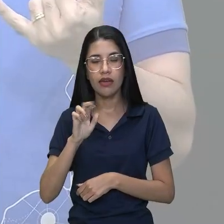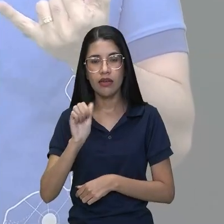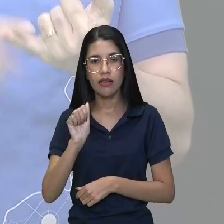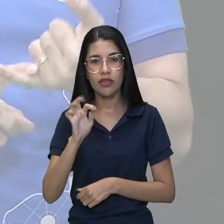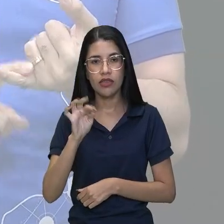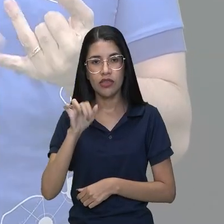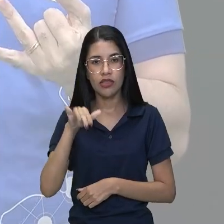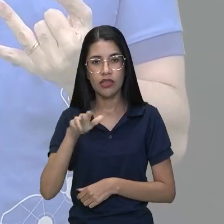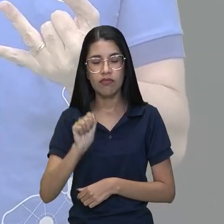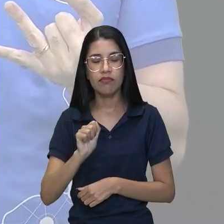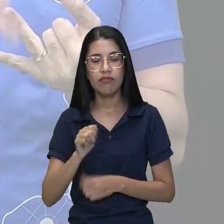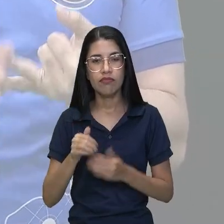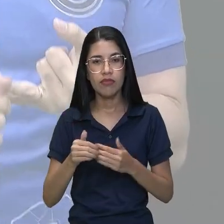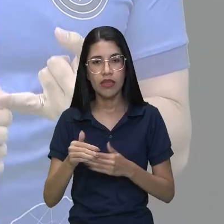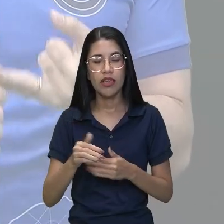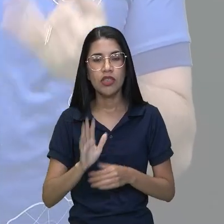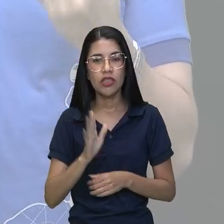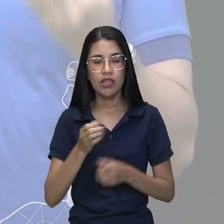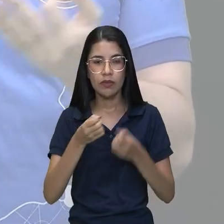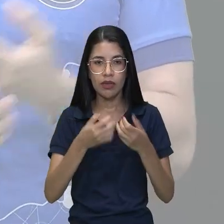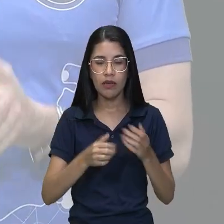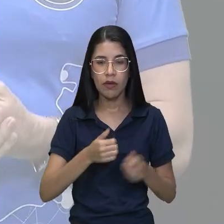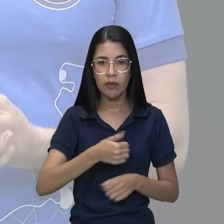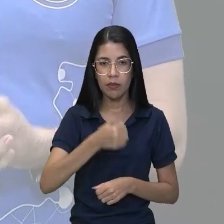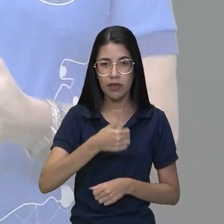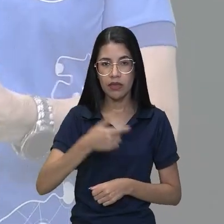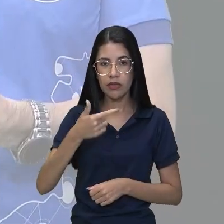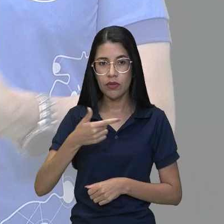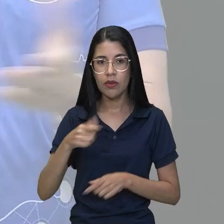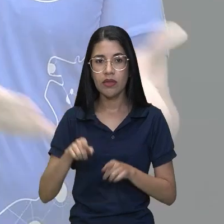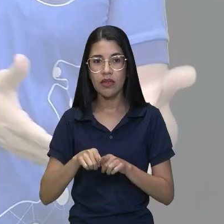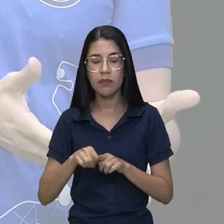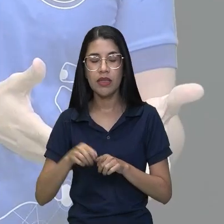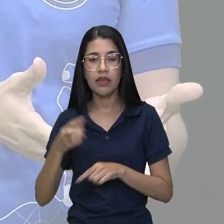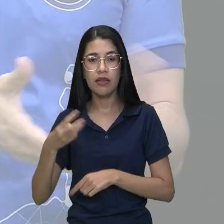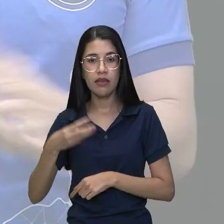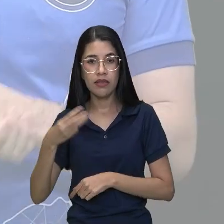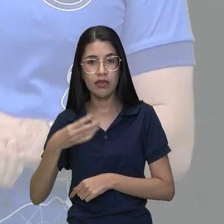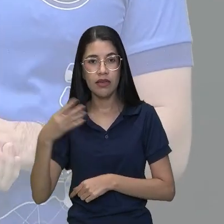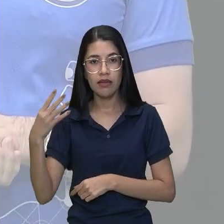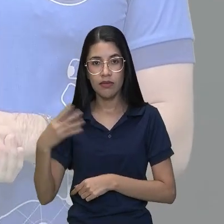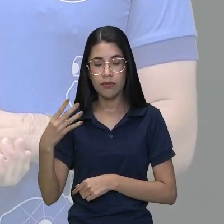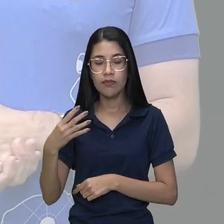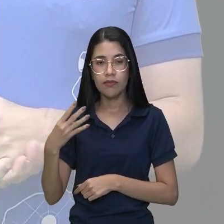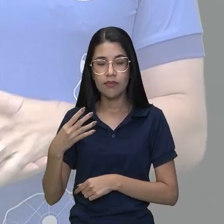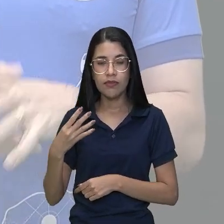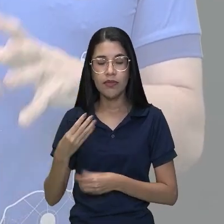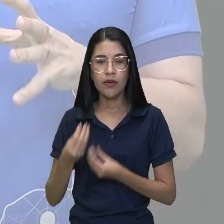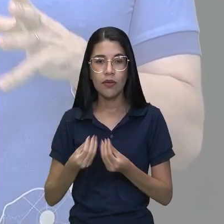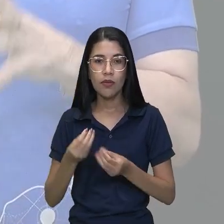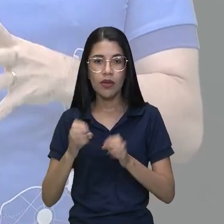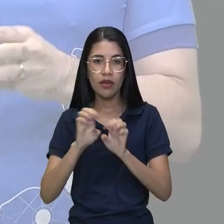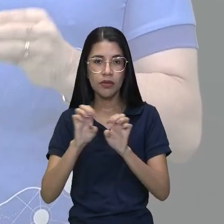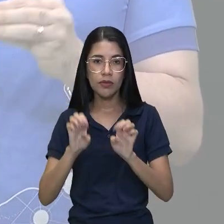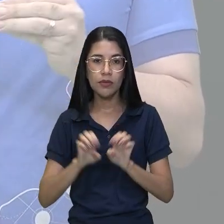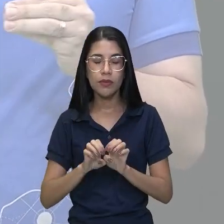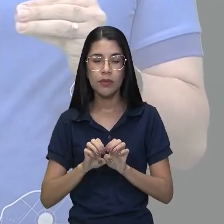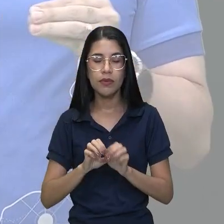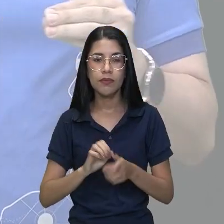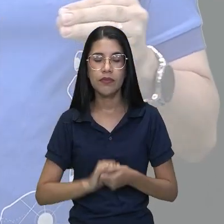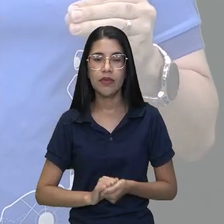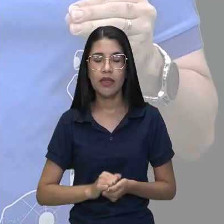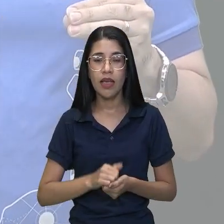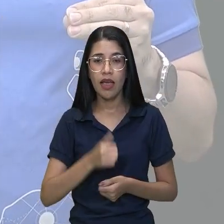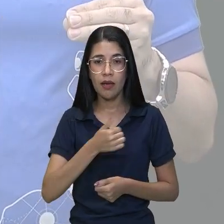adiante. Falamos da primária, falamos da secundária e nós temos aí a terciária e a quaternária, tá? A primária, lembra